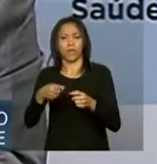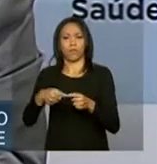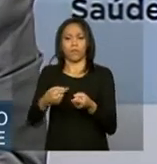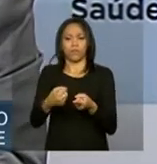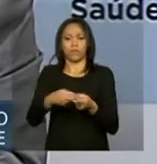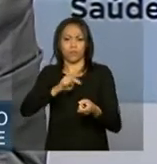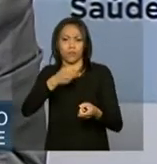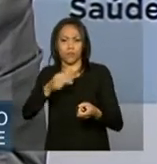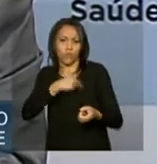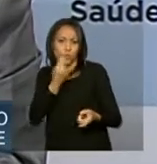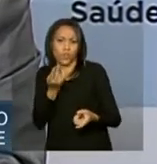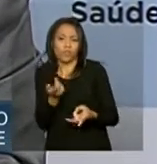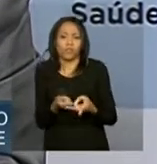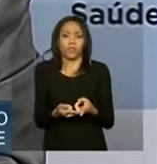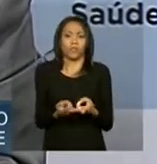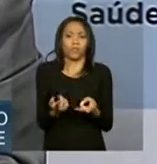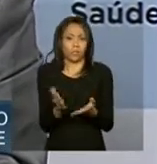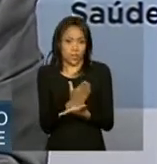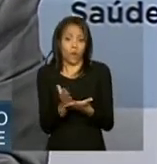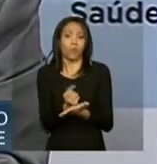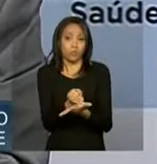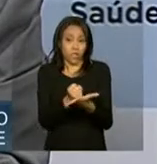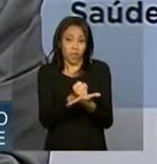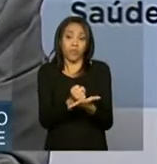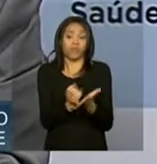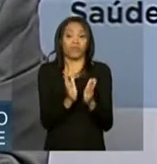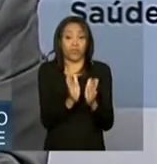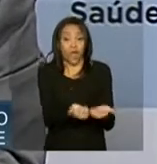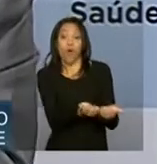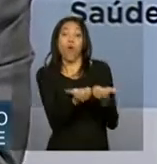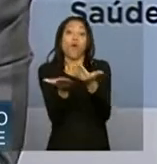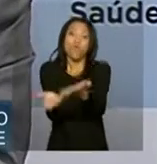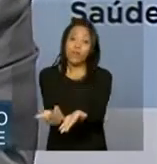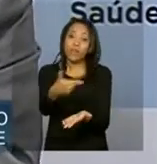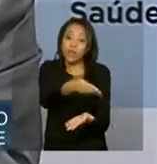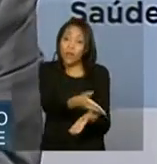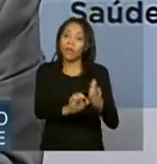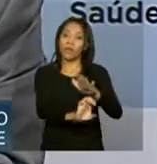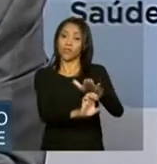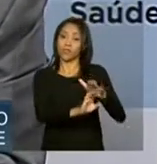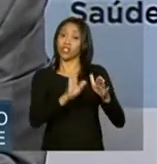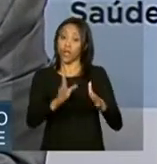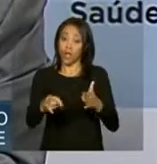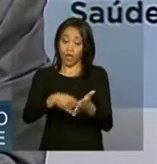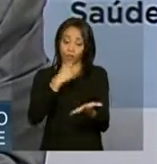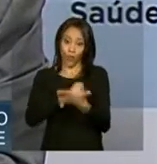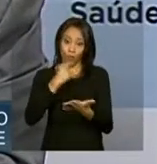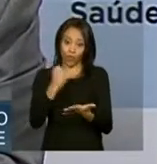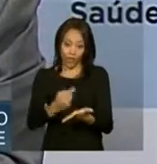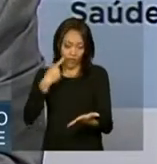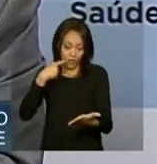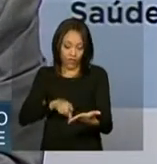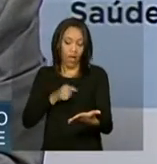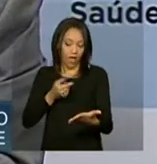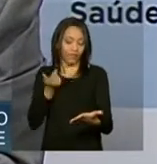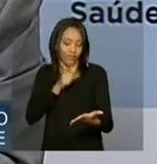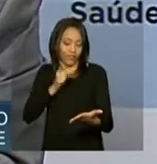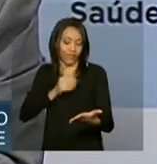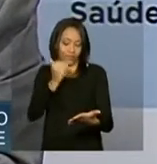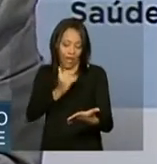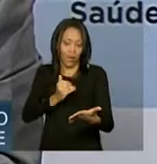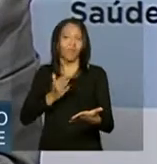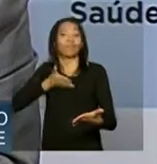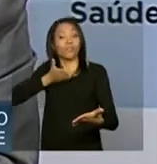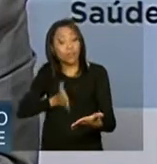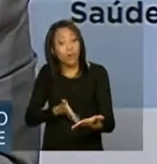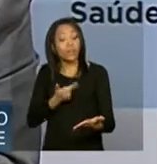cirurgias, de alguns medicamentos. Então, é importante, às vezes, no próprio contrato já está visto isso, já está previsto isso. Se